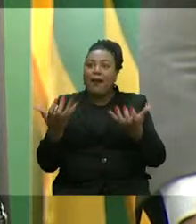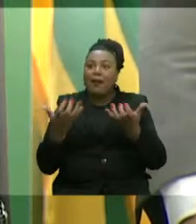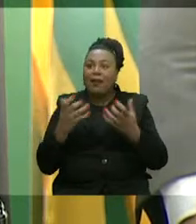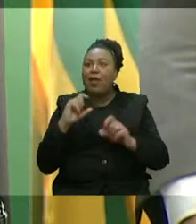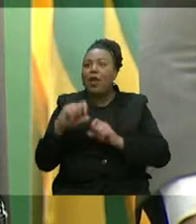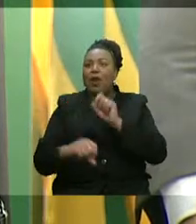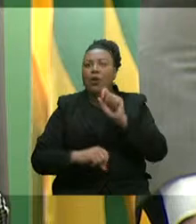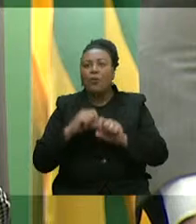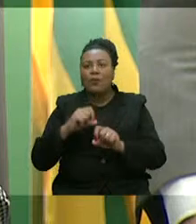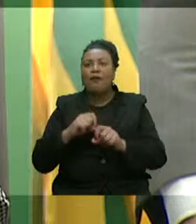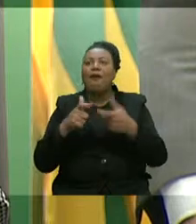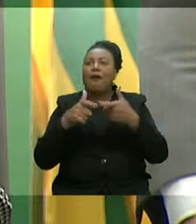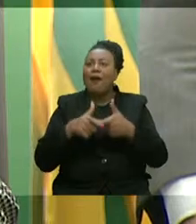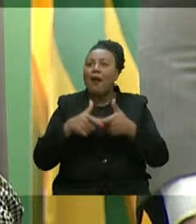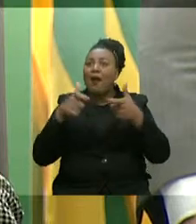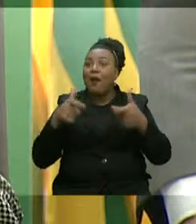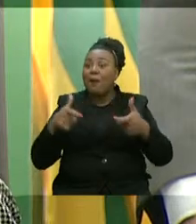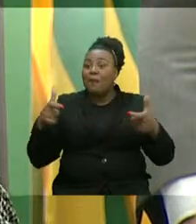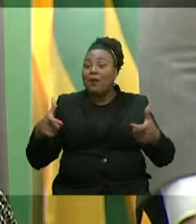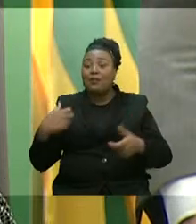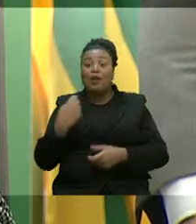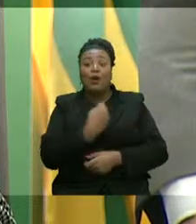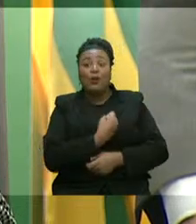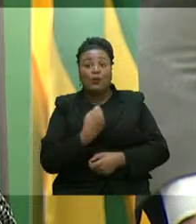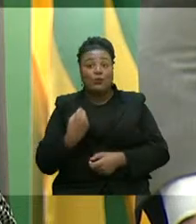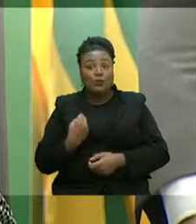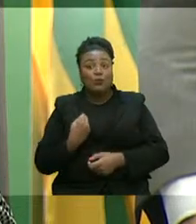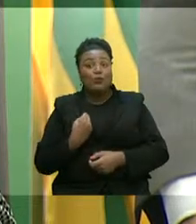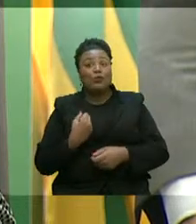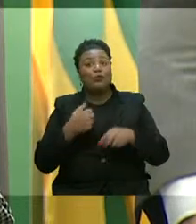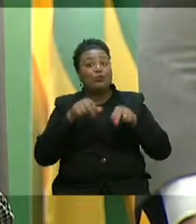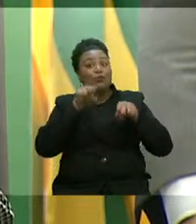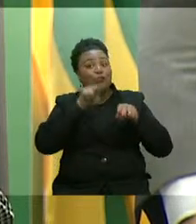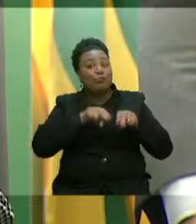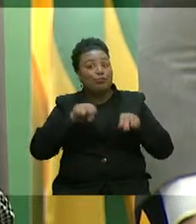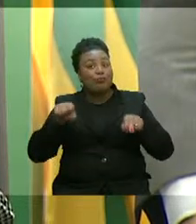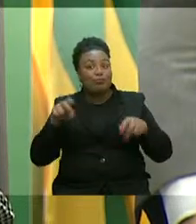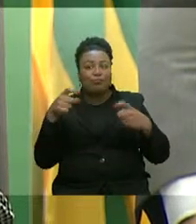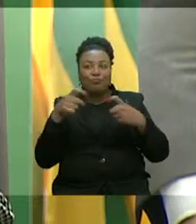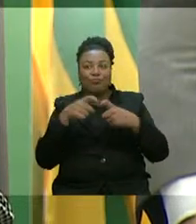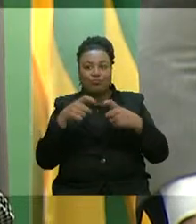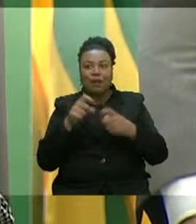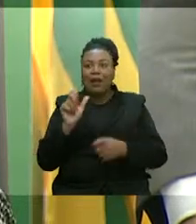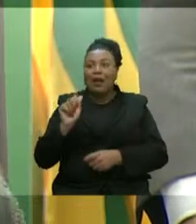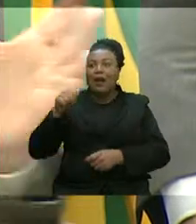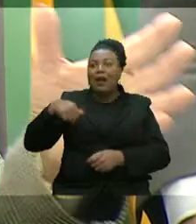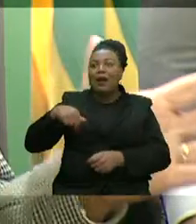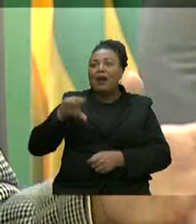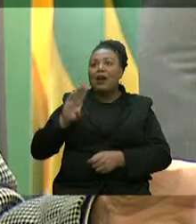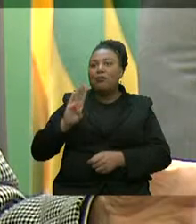pretende ampliar o número de ambulatórios. Entre eles,